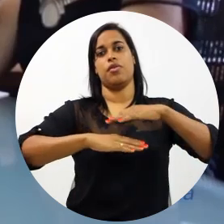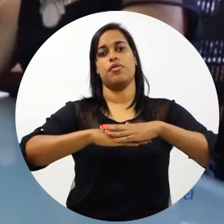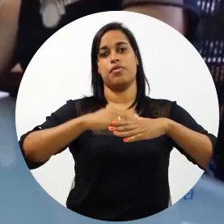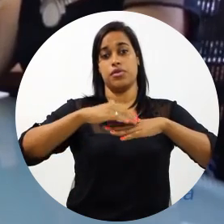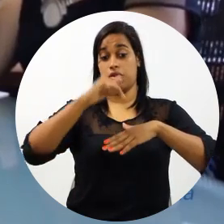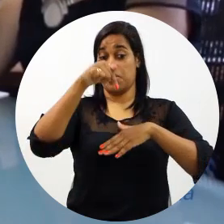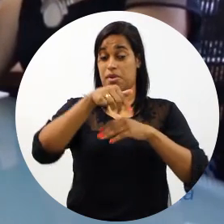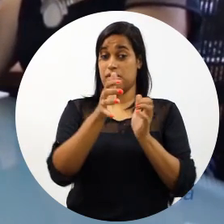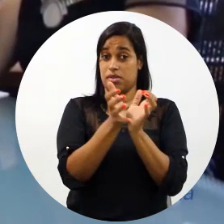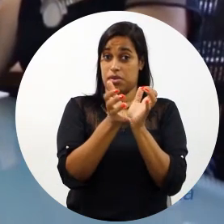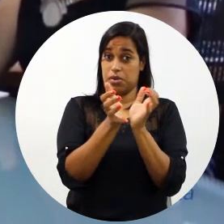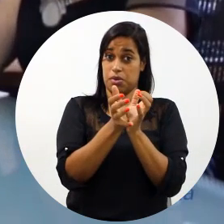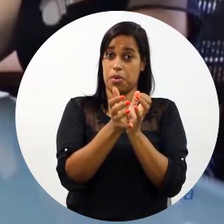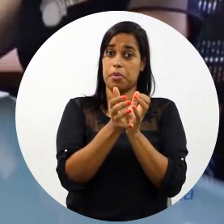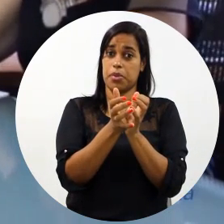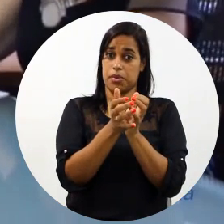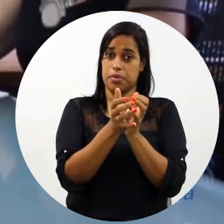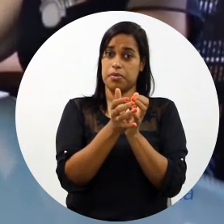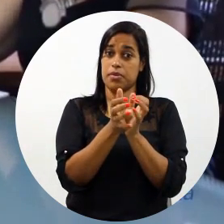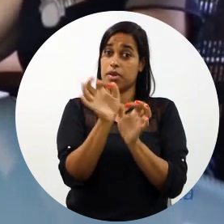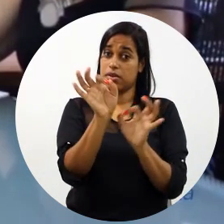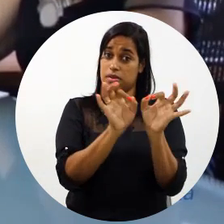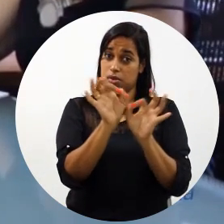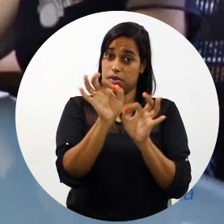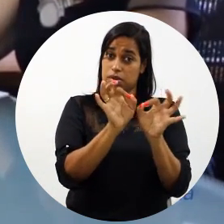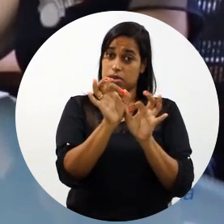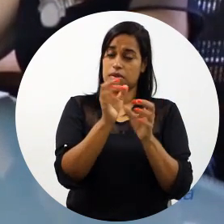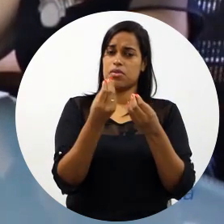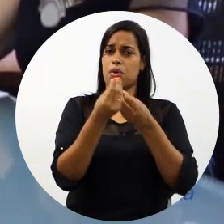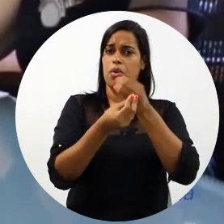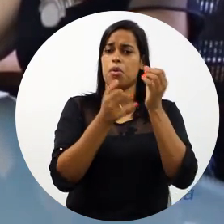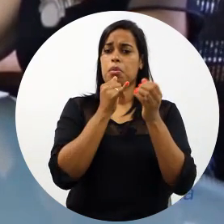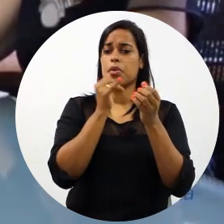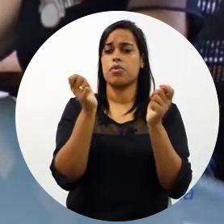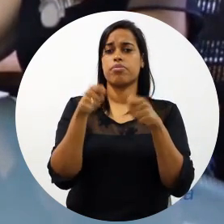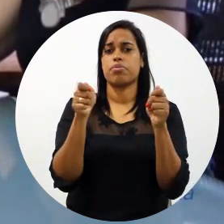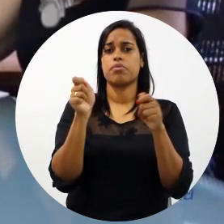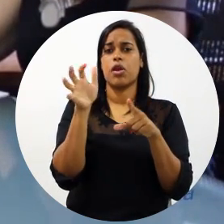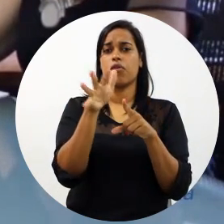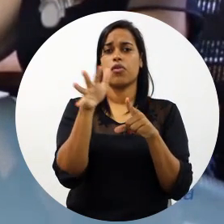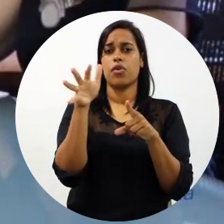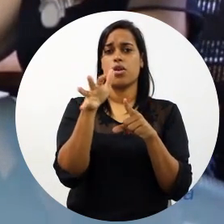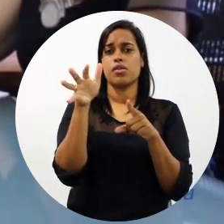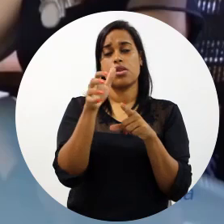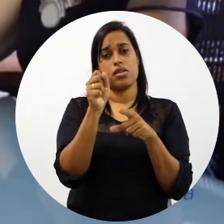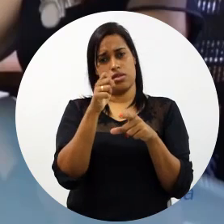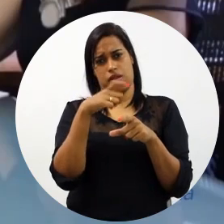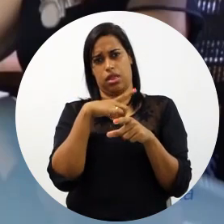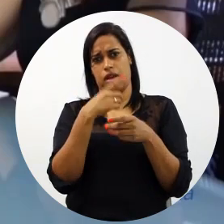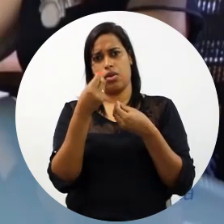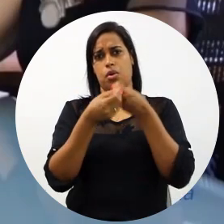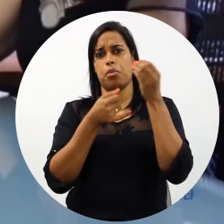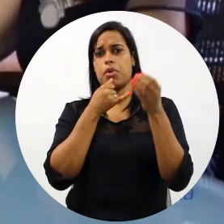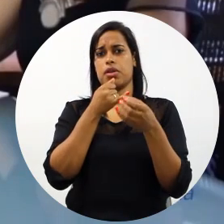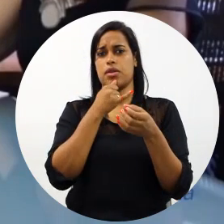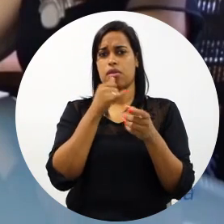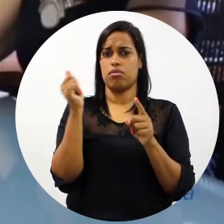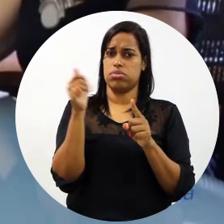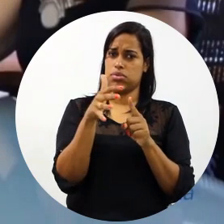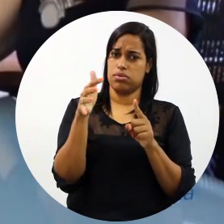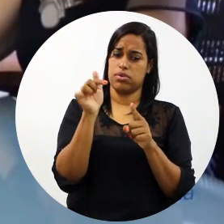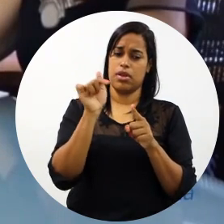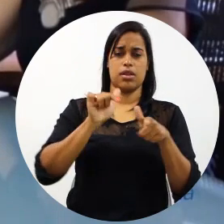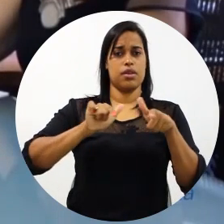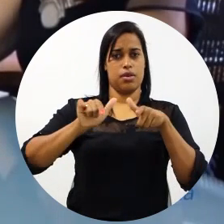neste grupo, né, dentro dessa organização, como eu posso influenciar, ou se tem como influenciar